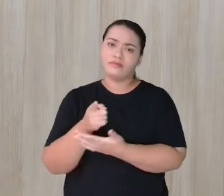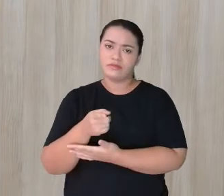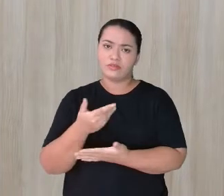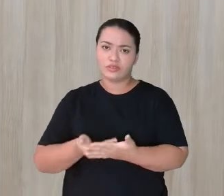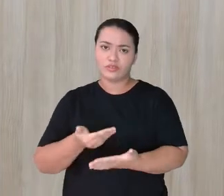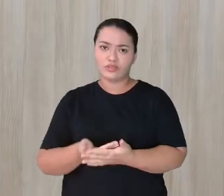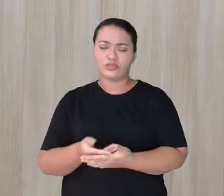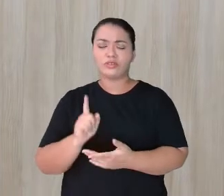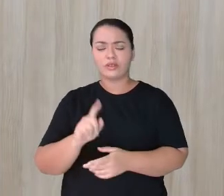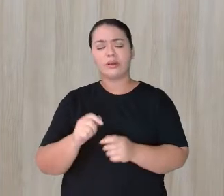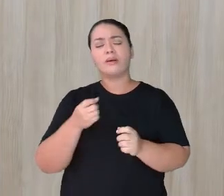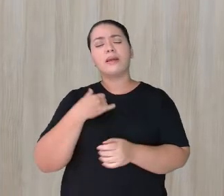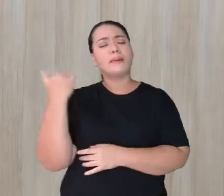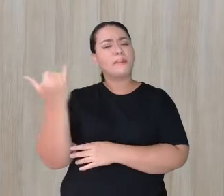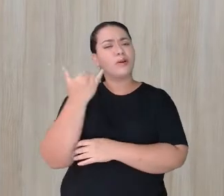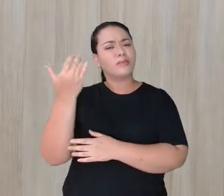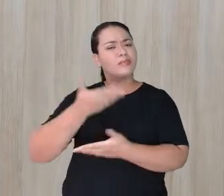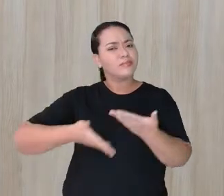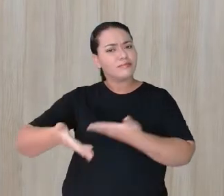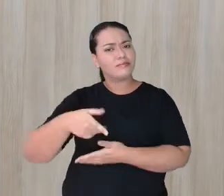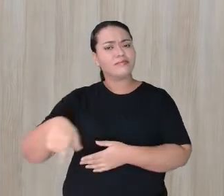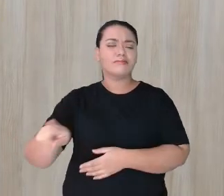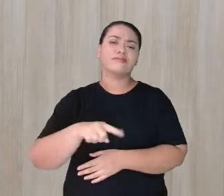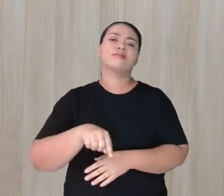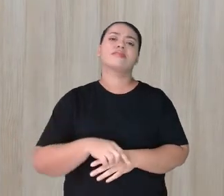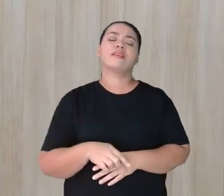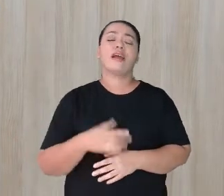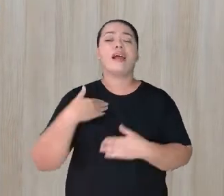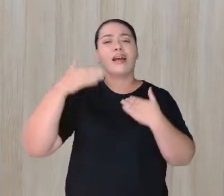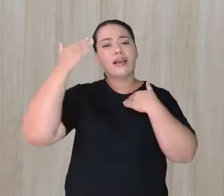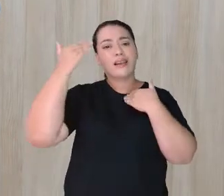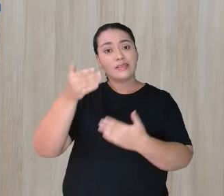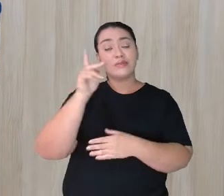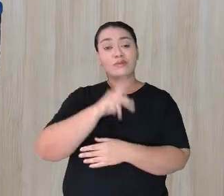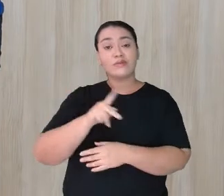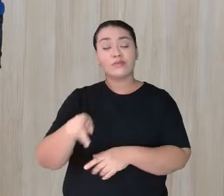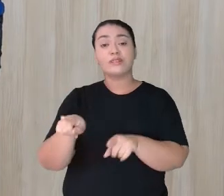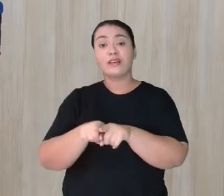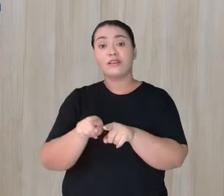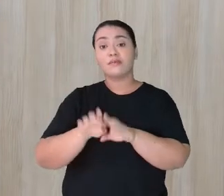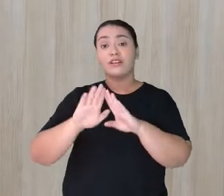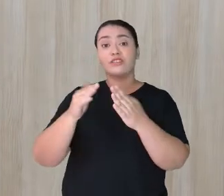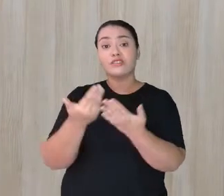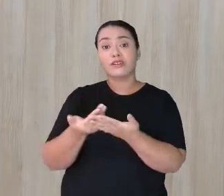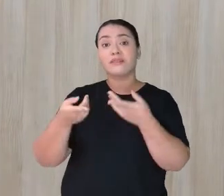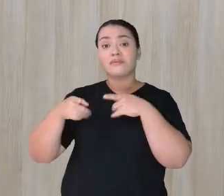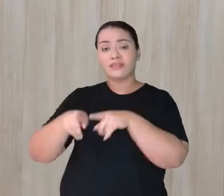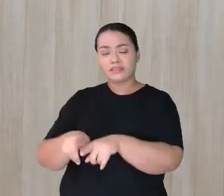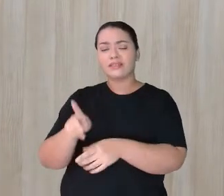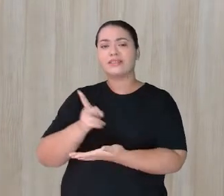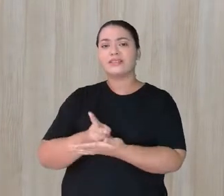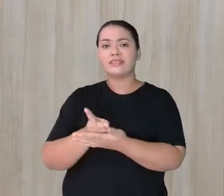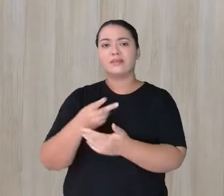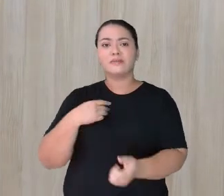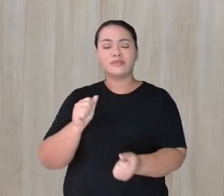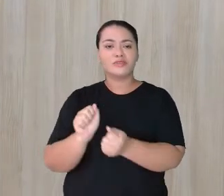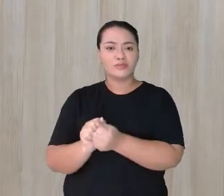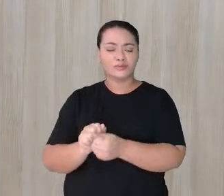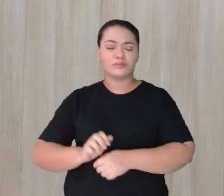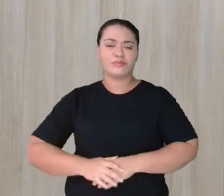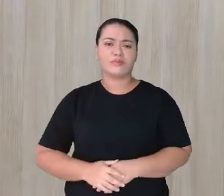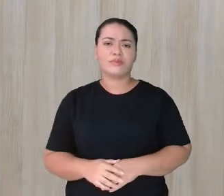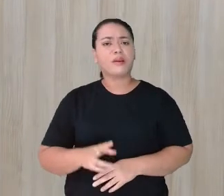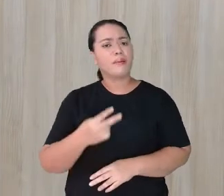essa interação. Desde já agradecemos às escolas parceiras nossas, os professores, né, que estão sempre conosco. E se vocês